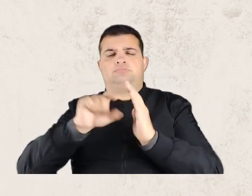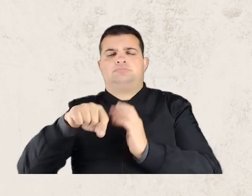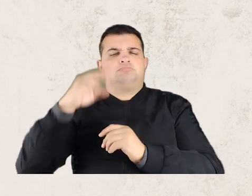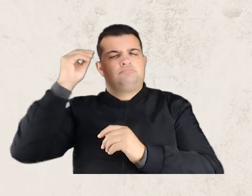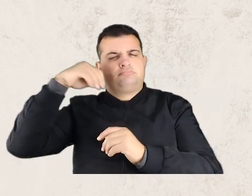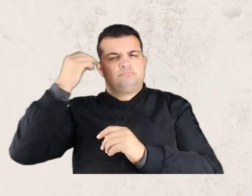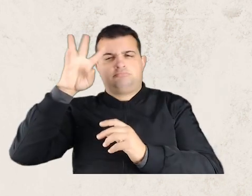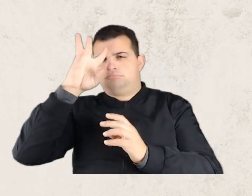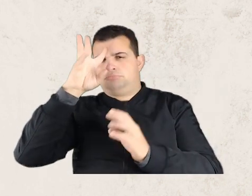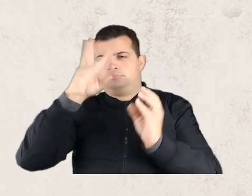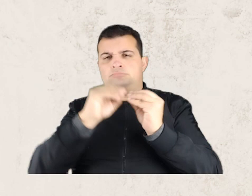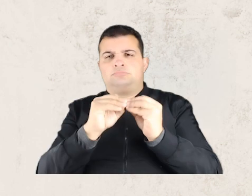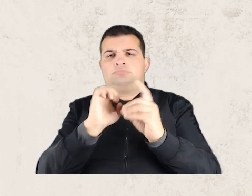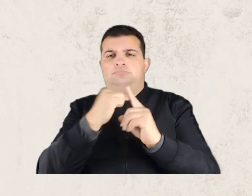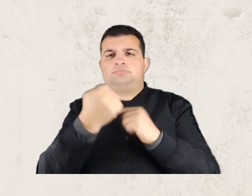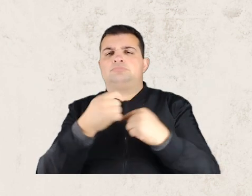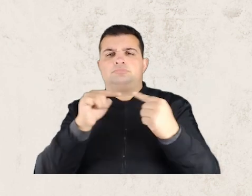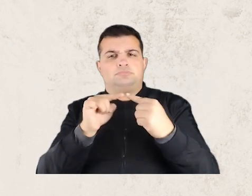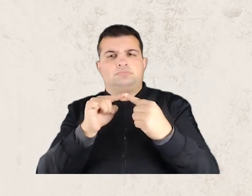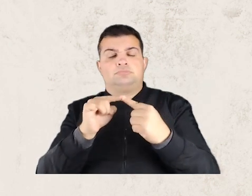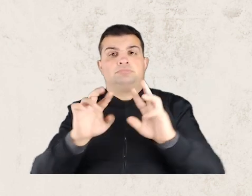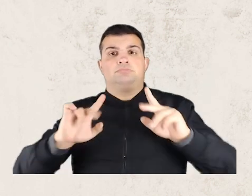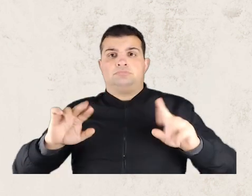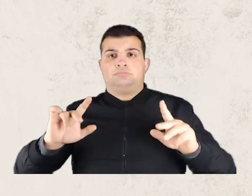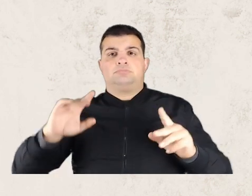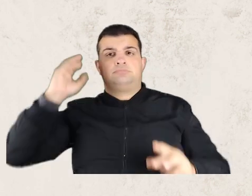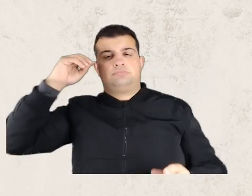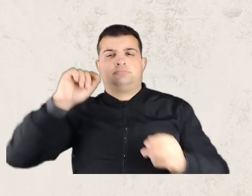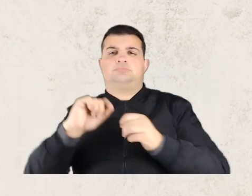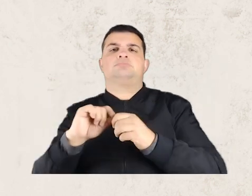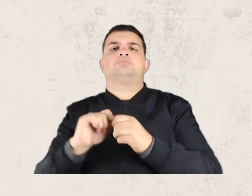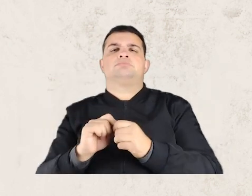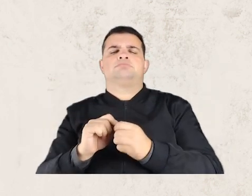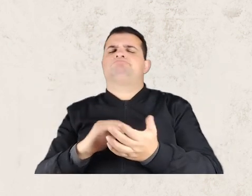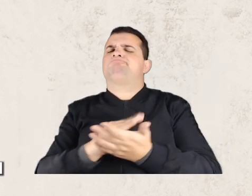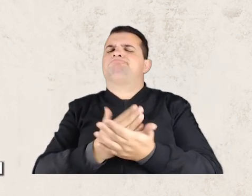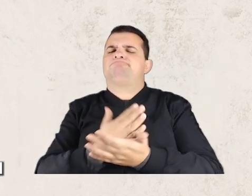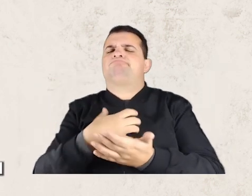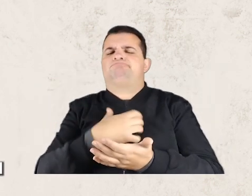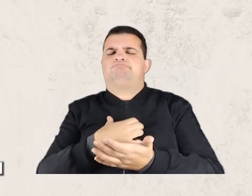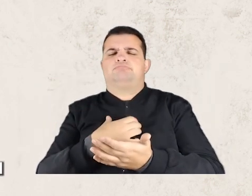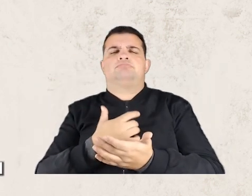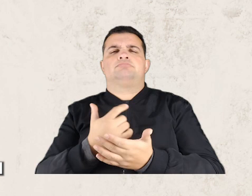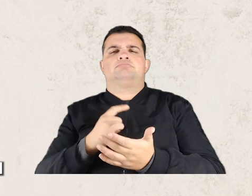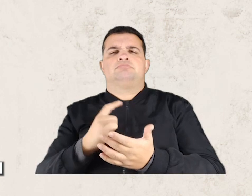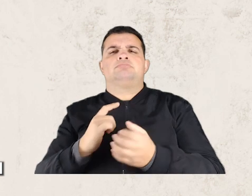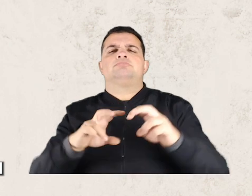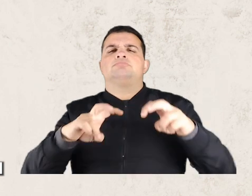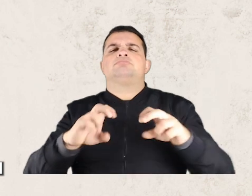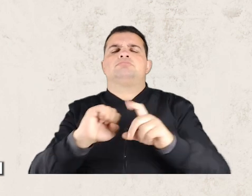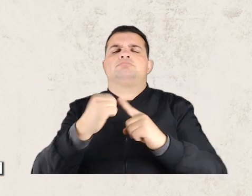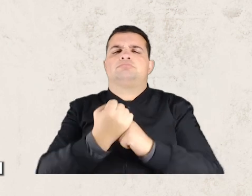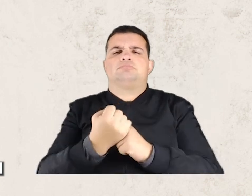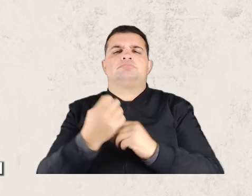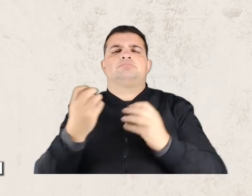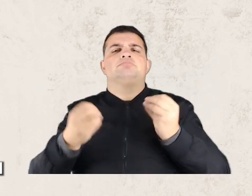Camargo Davi, também do Instituto Ama Psique e Negritude, traz questionamentos importantes sobre o que significa para a psicologia